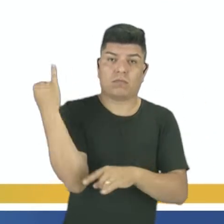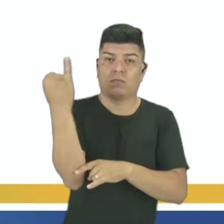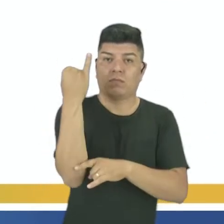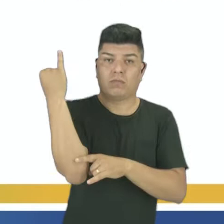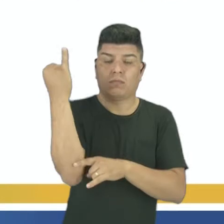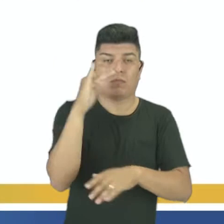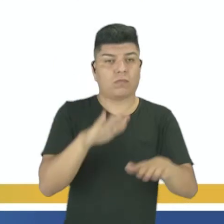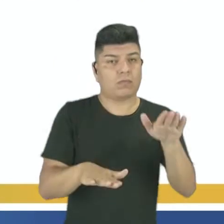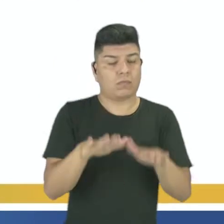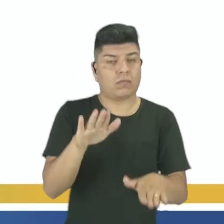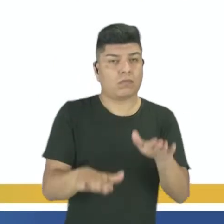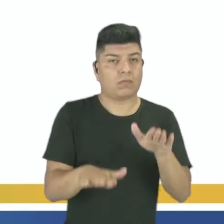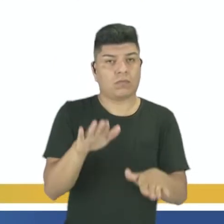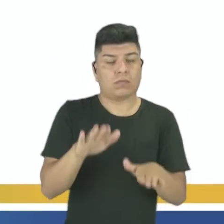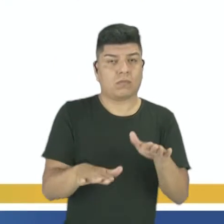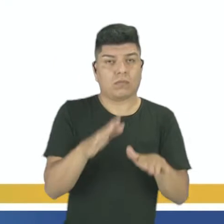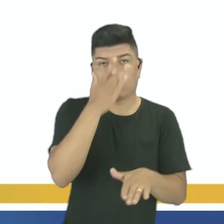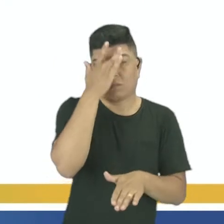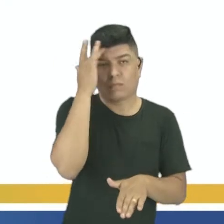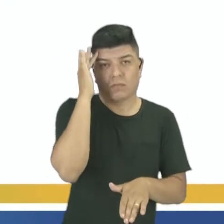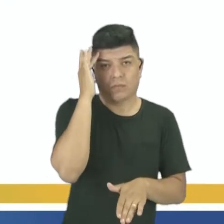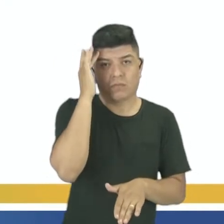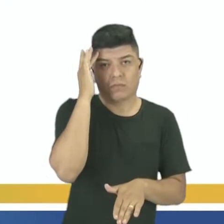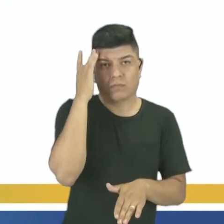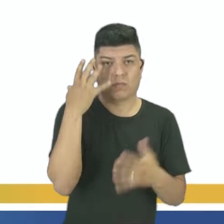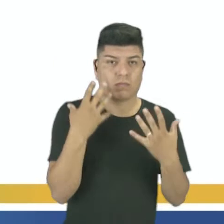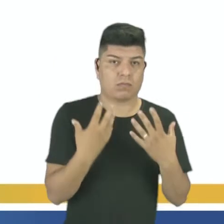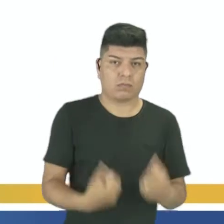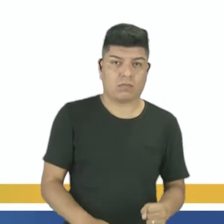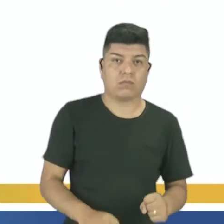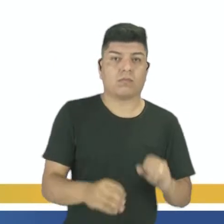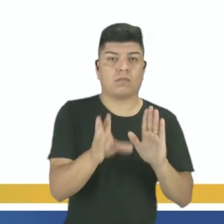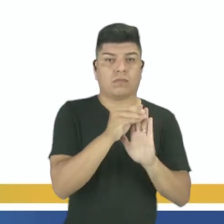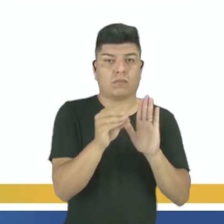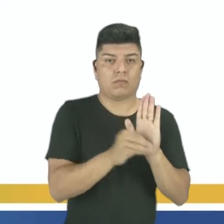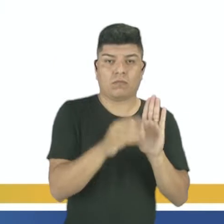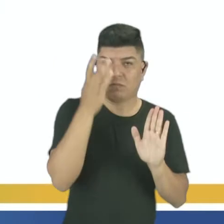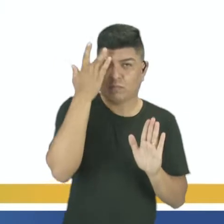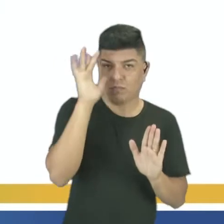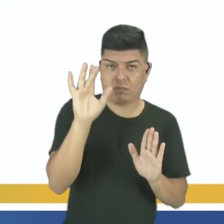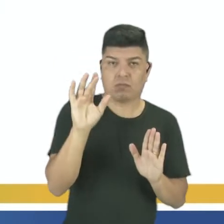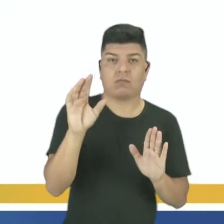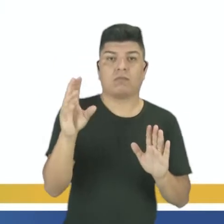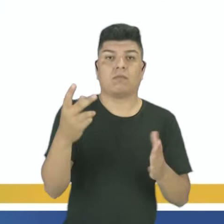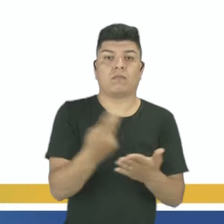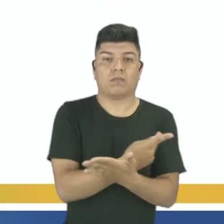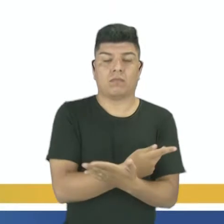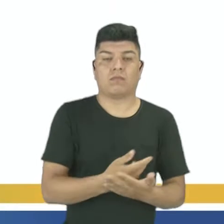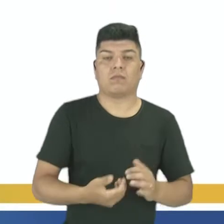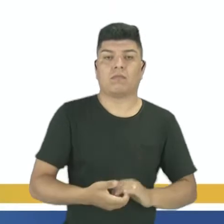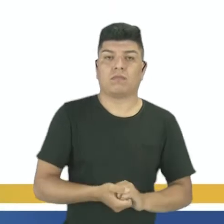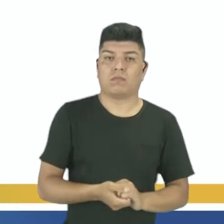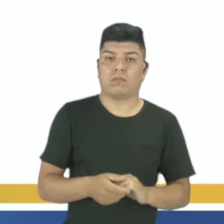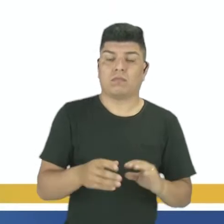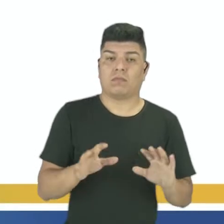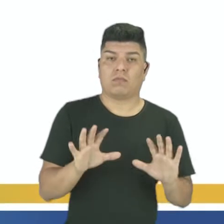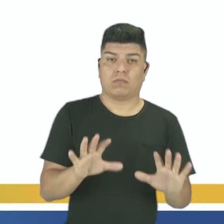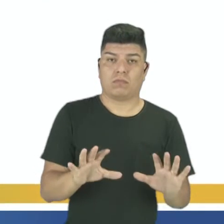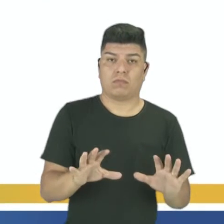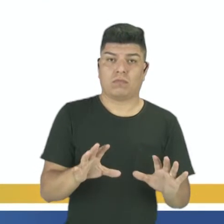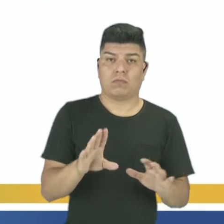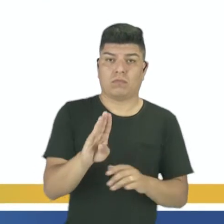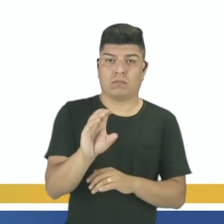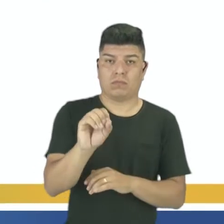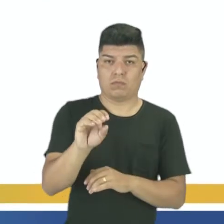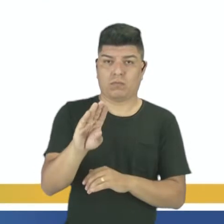vezes, sem que as pessoas que recebam os conteúdos saibam desses procedimentos. O estudo